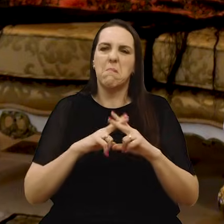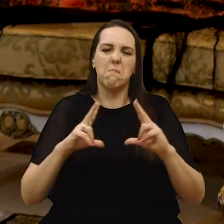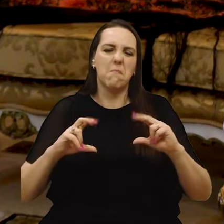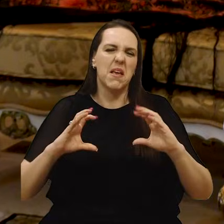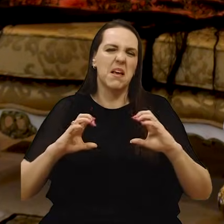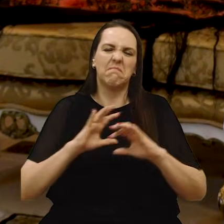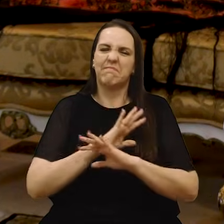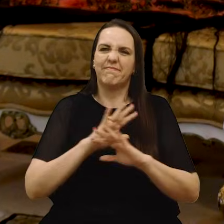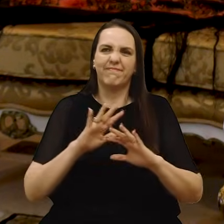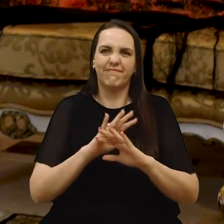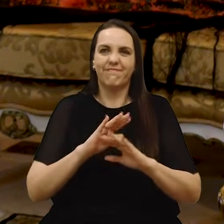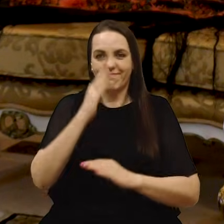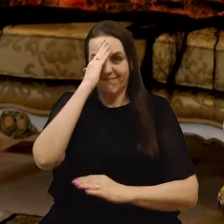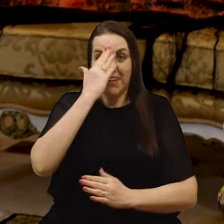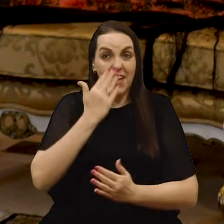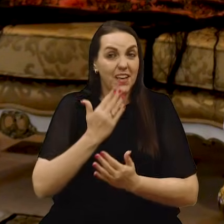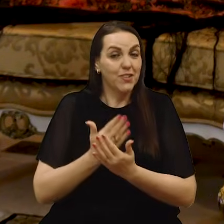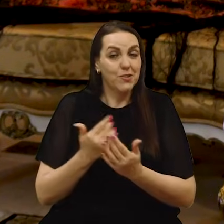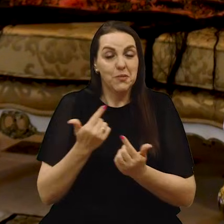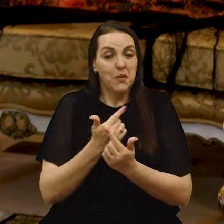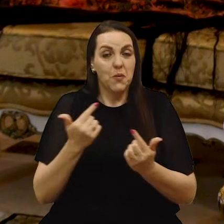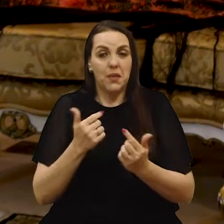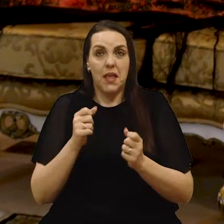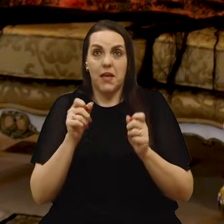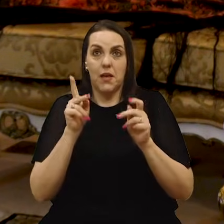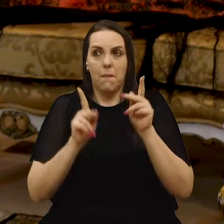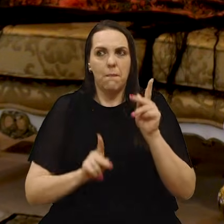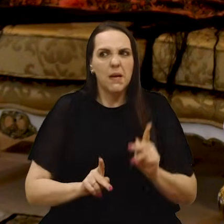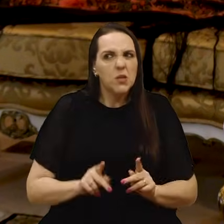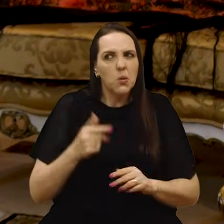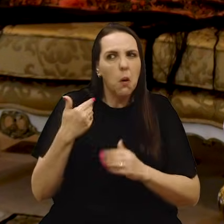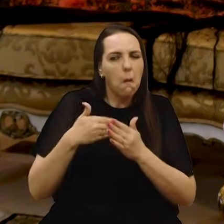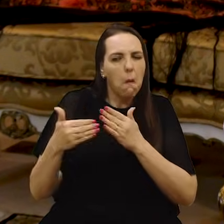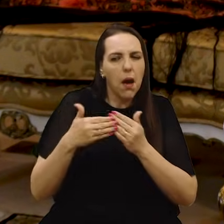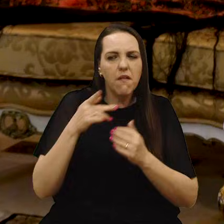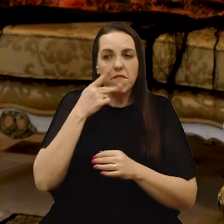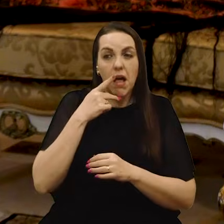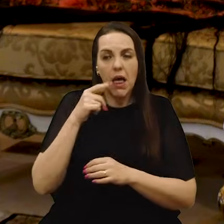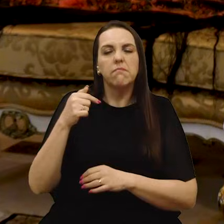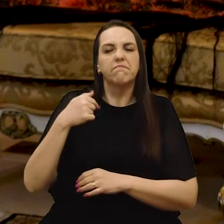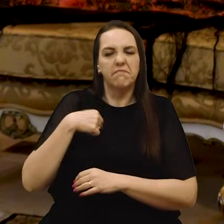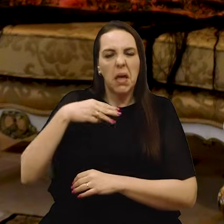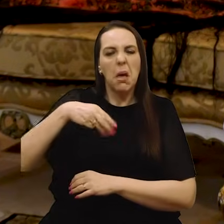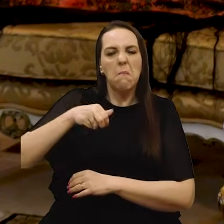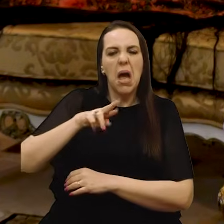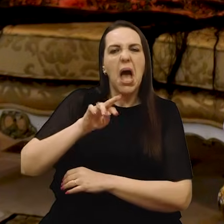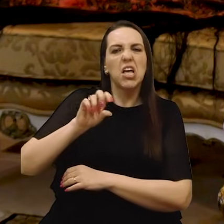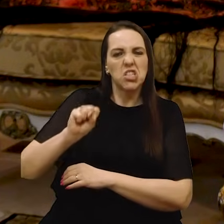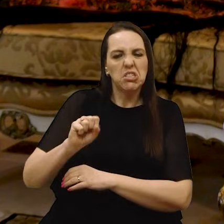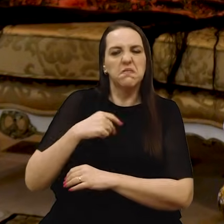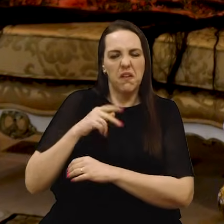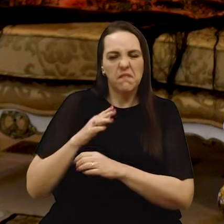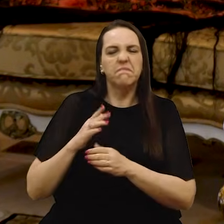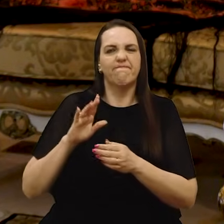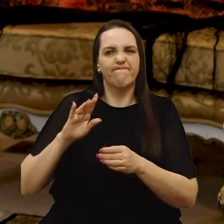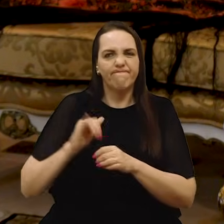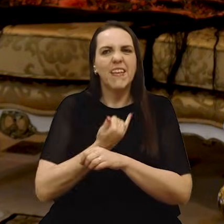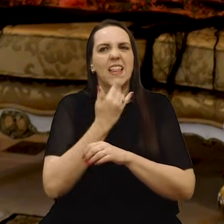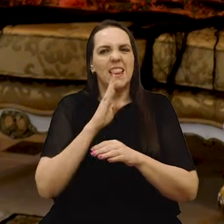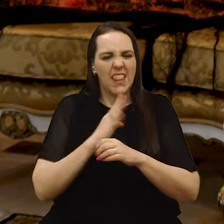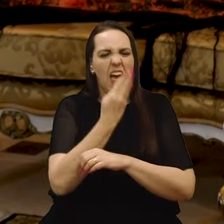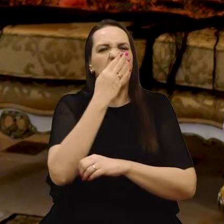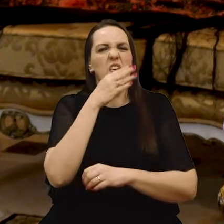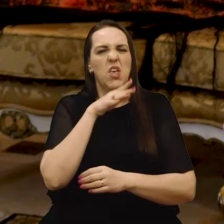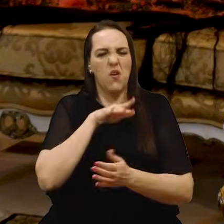não existe brigas. Acho que não tem ninguém que possa dizer o Martins